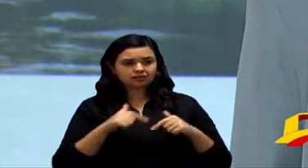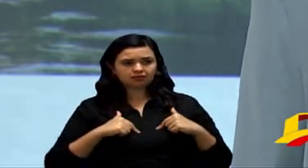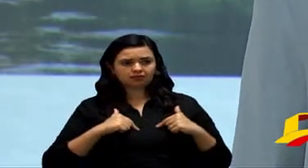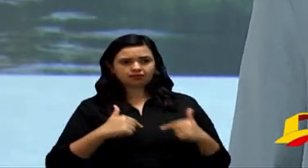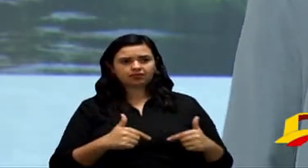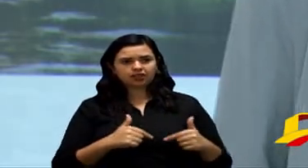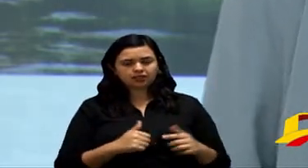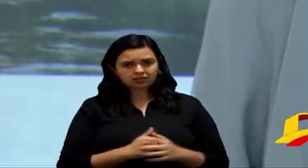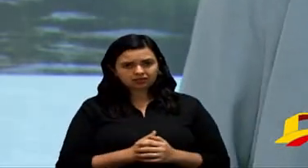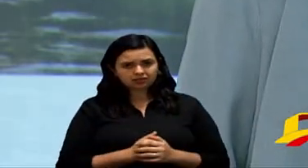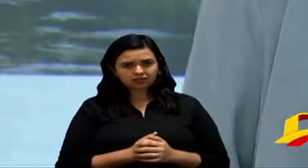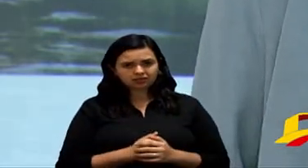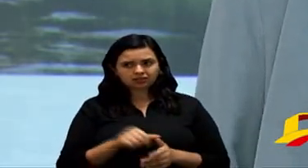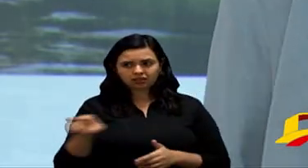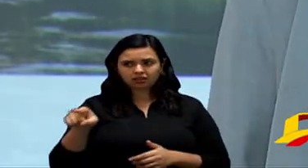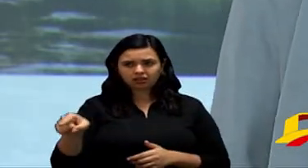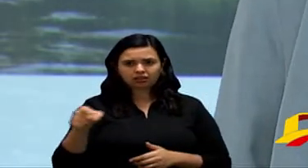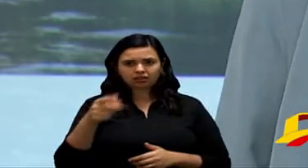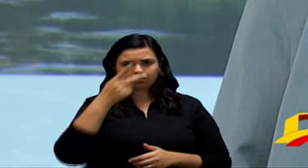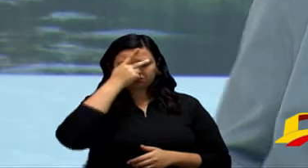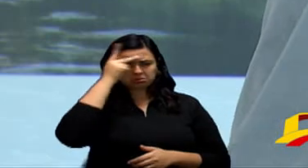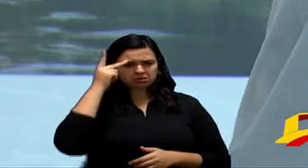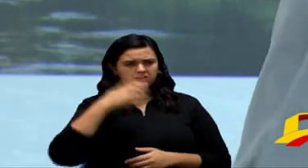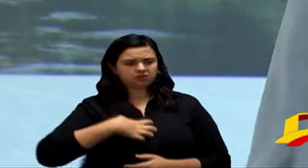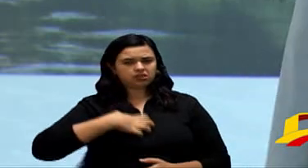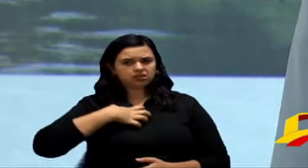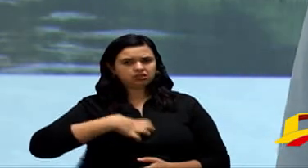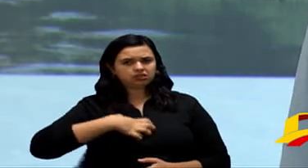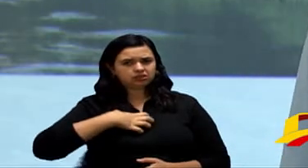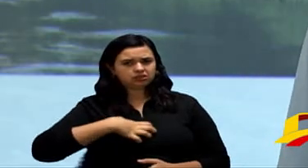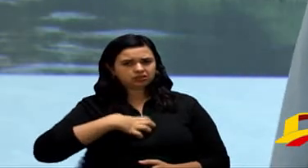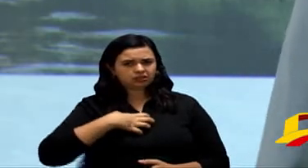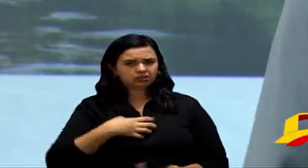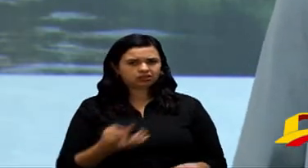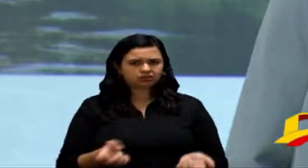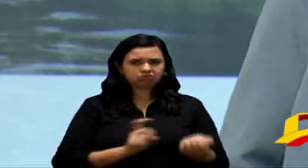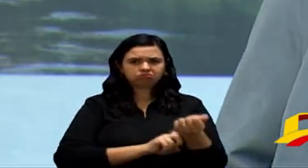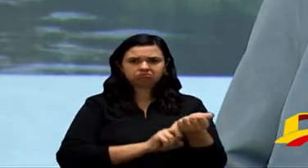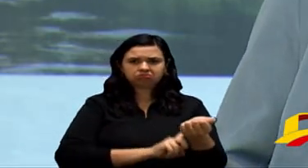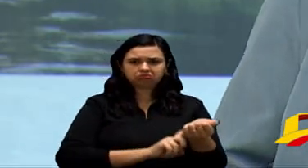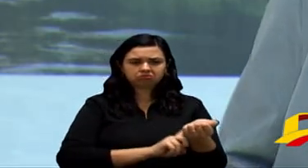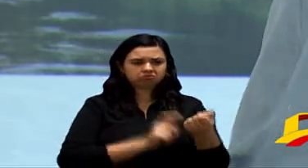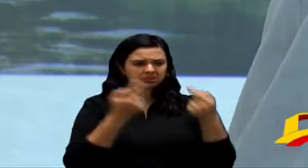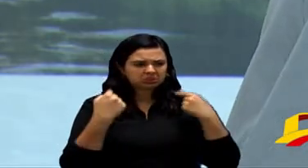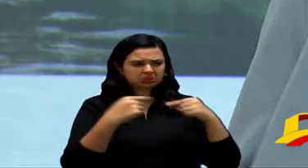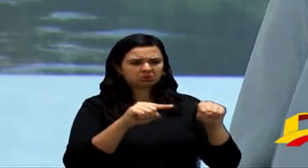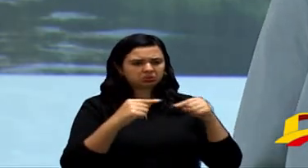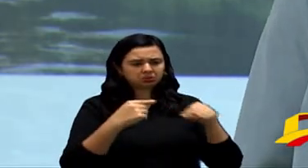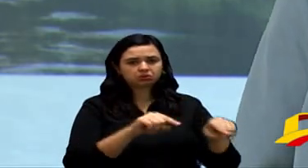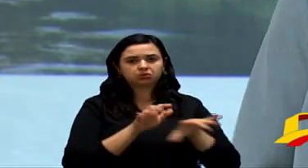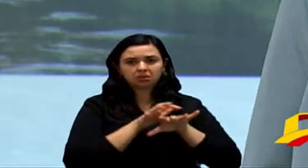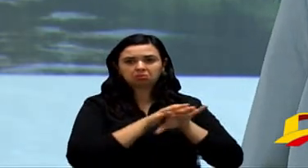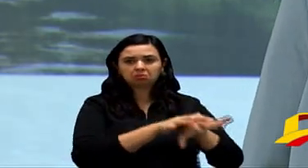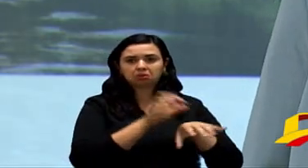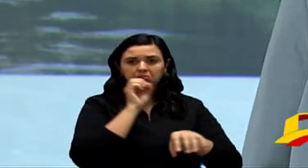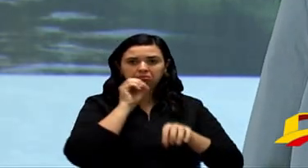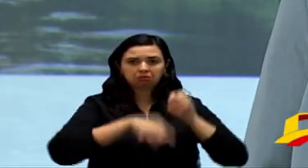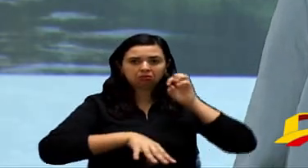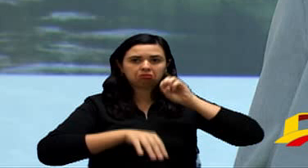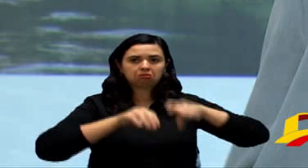alguém se irrita alguém agride alguém não tem limites